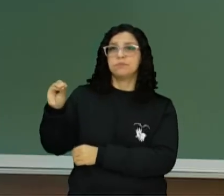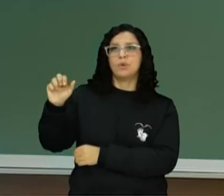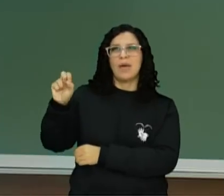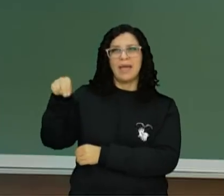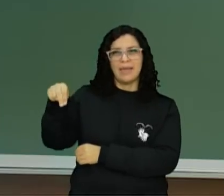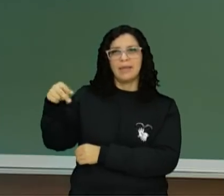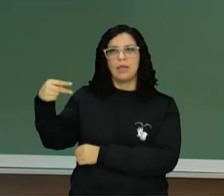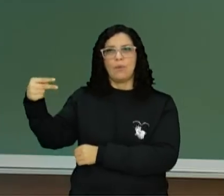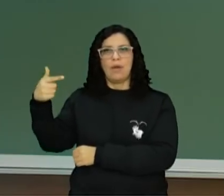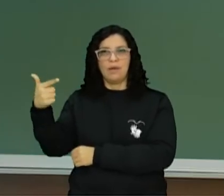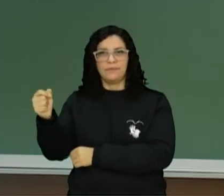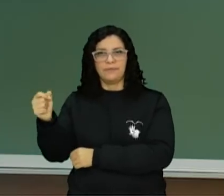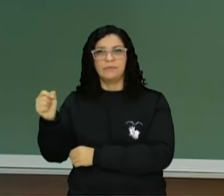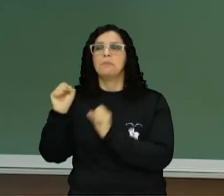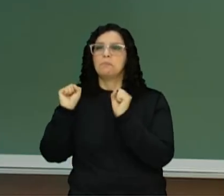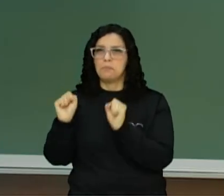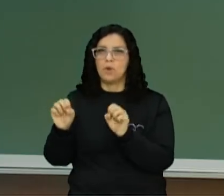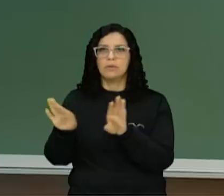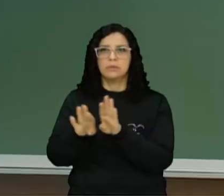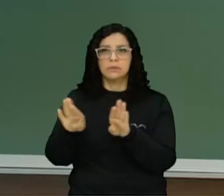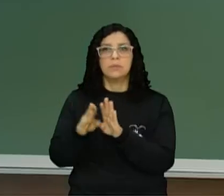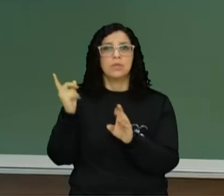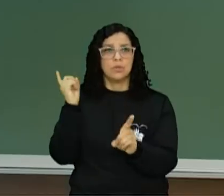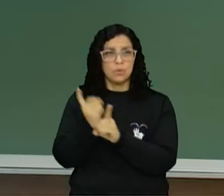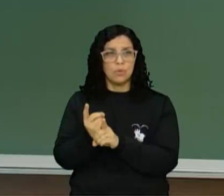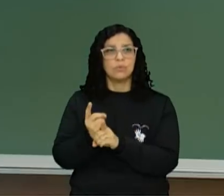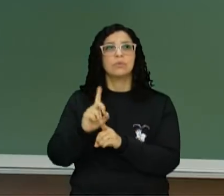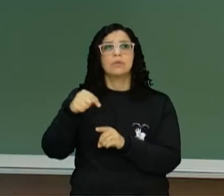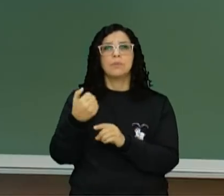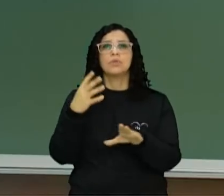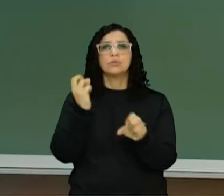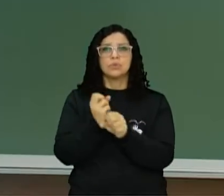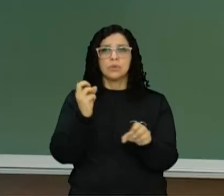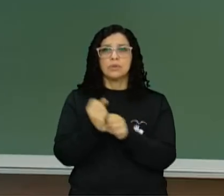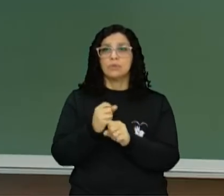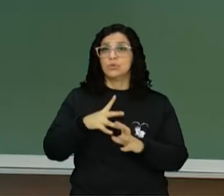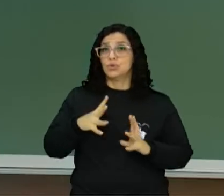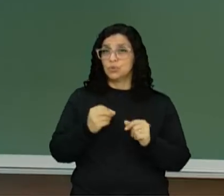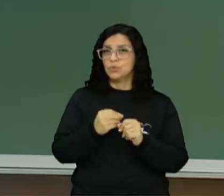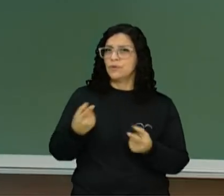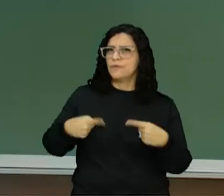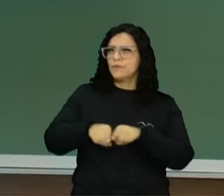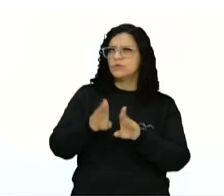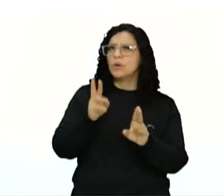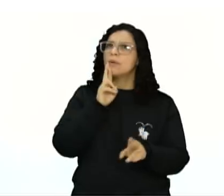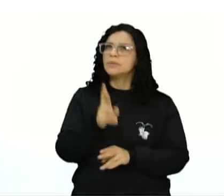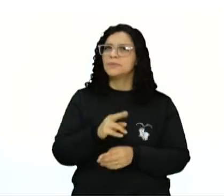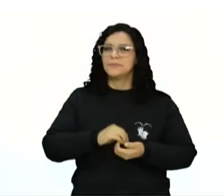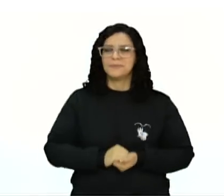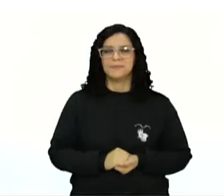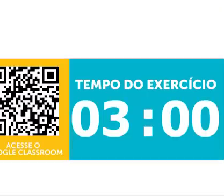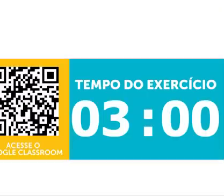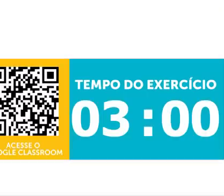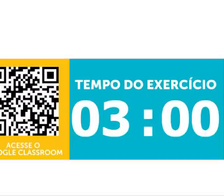fórmula do termo geral, tá? Chegar até o 20º termo e calcular a soma dos termos. Já volto com a resolução.